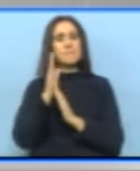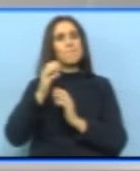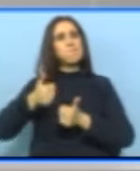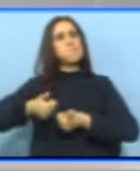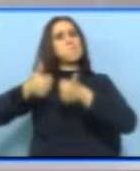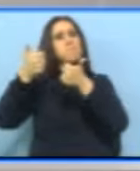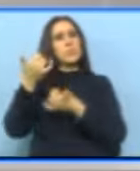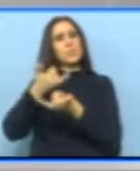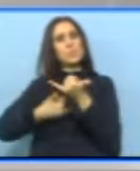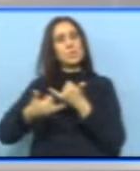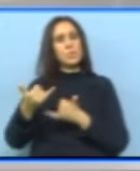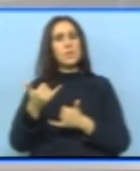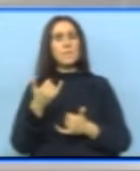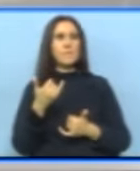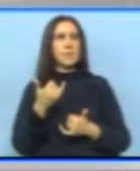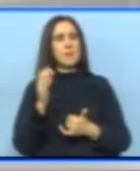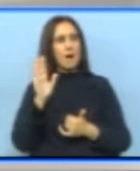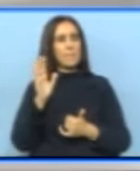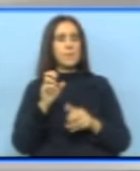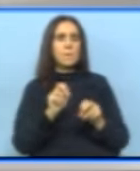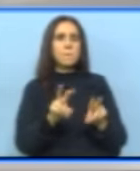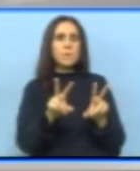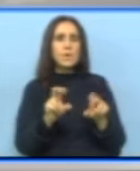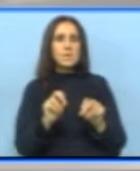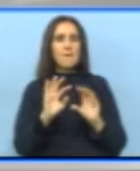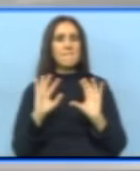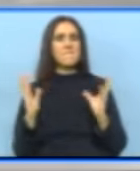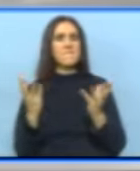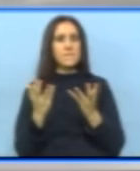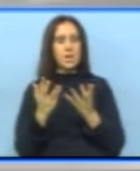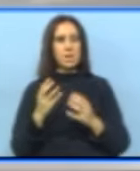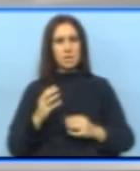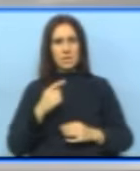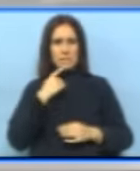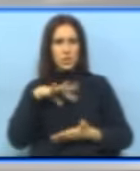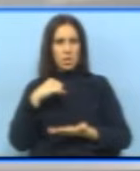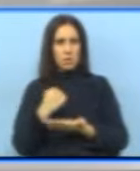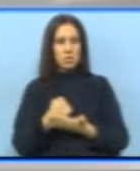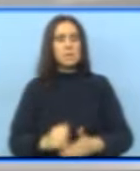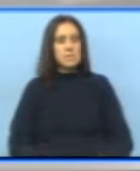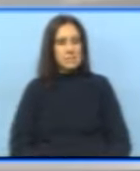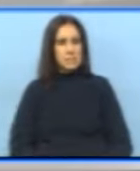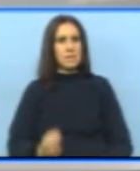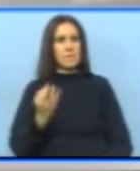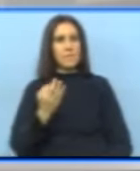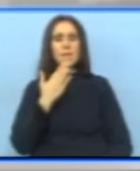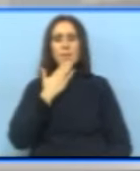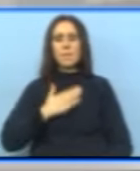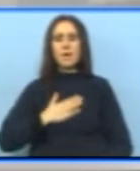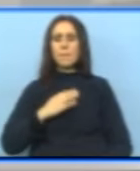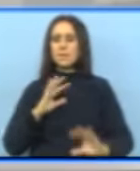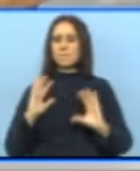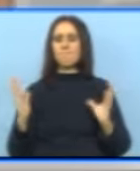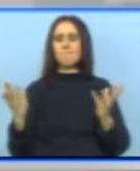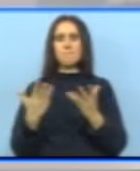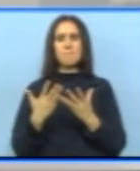persiste, de uma espécie de pureza, de estarmos numa redoma. Acabado. Uma redoma, exatamente, de sermos quase